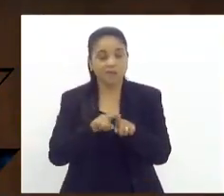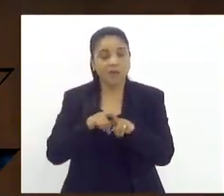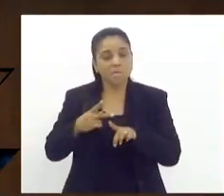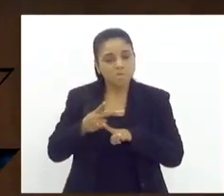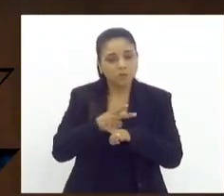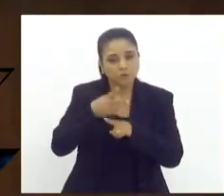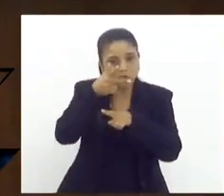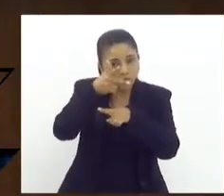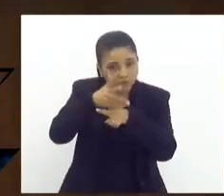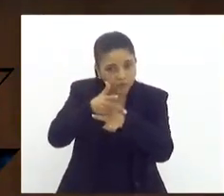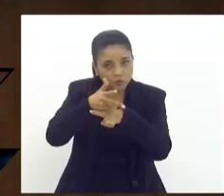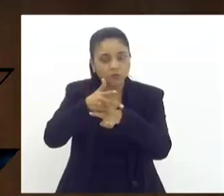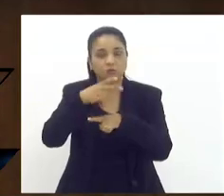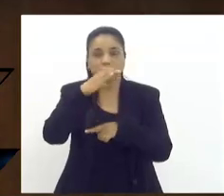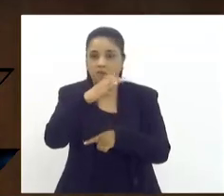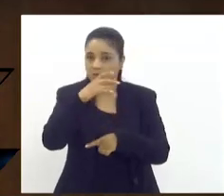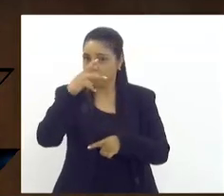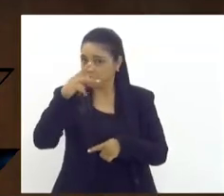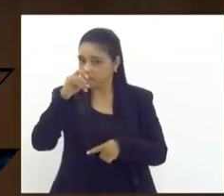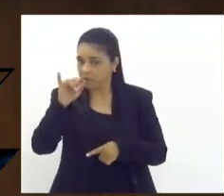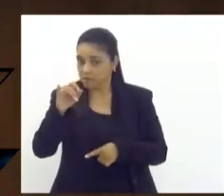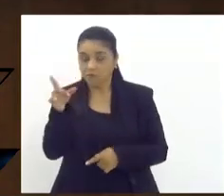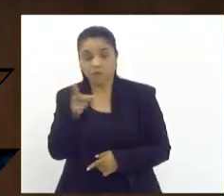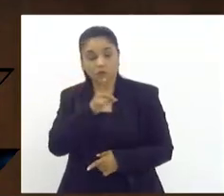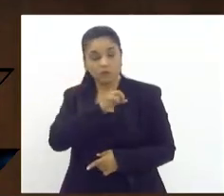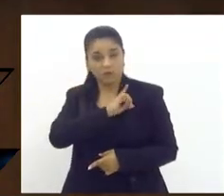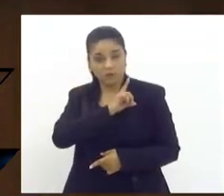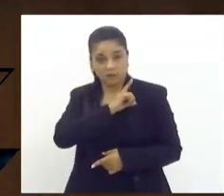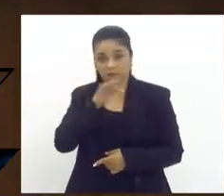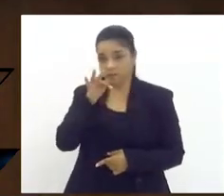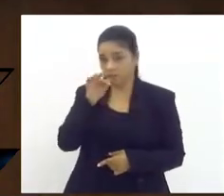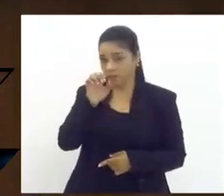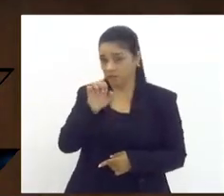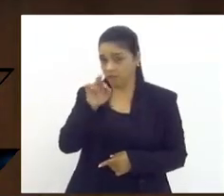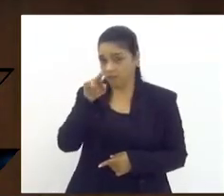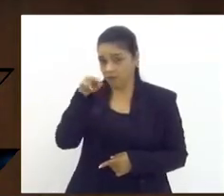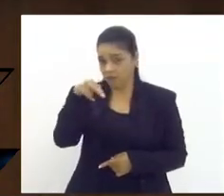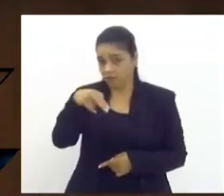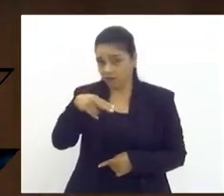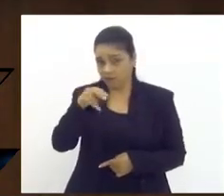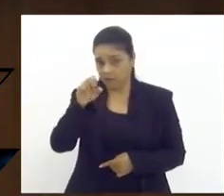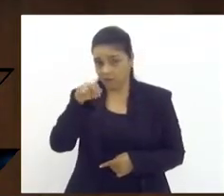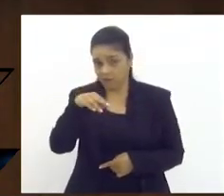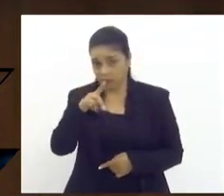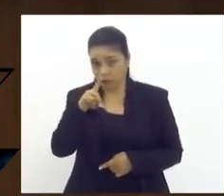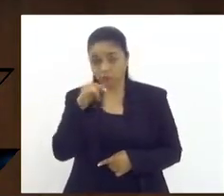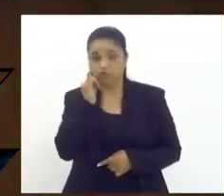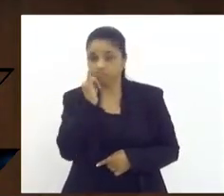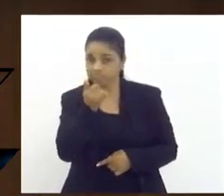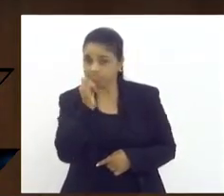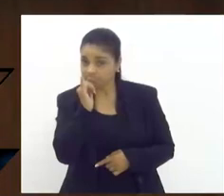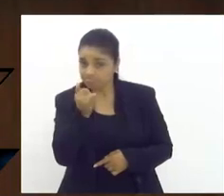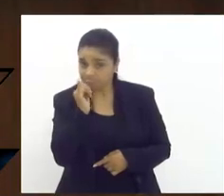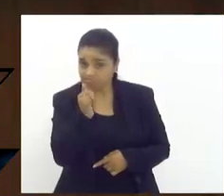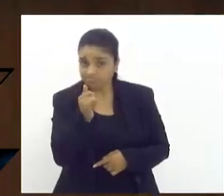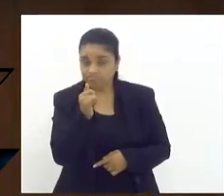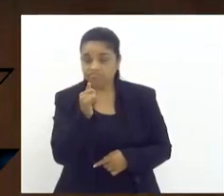vídeo da CPI o delegado Fernando Moraes fez um relato da